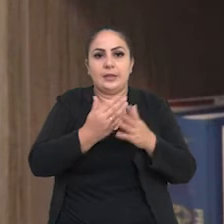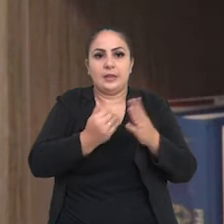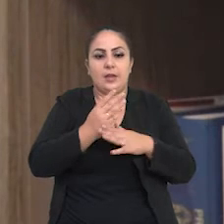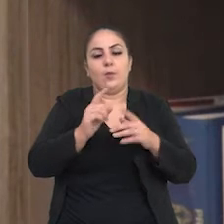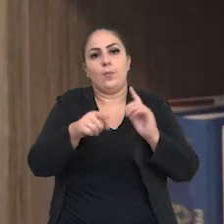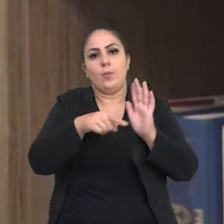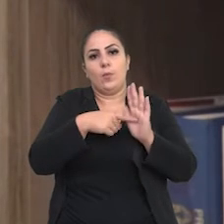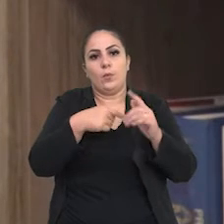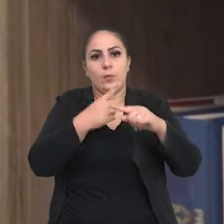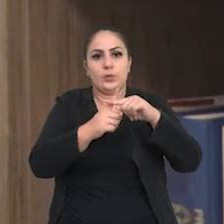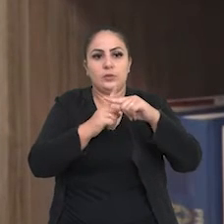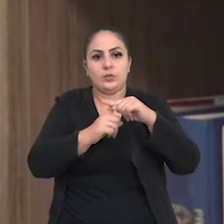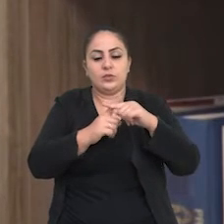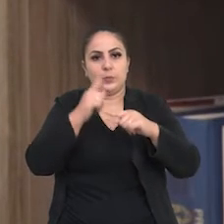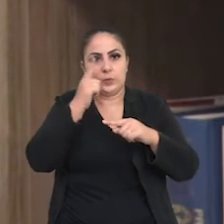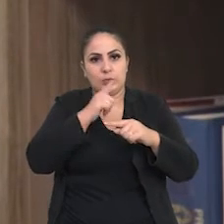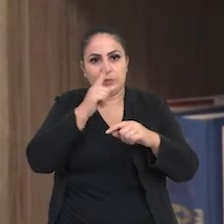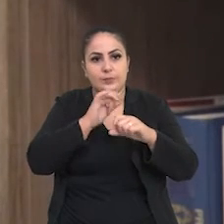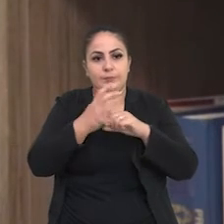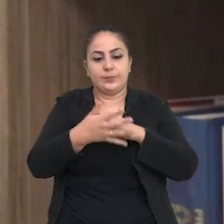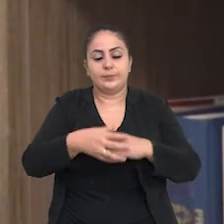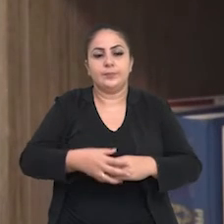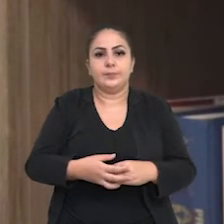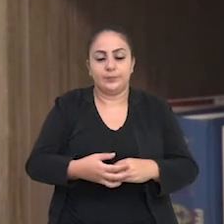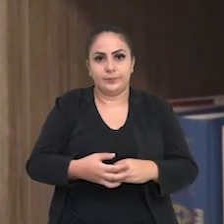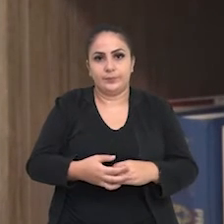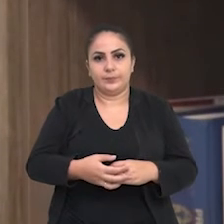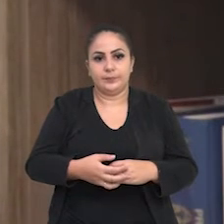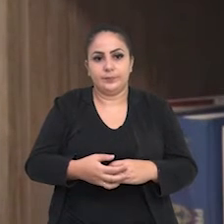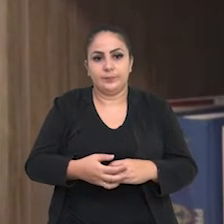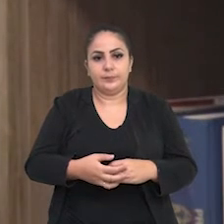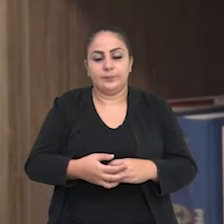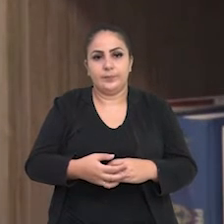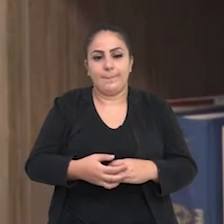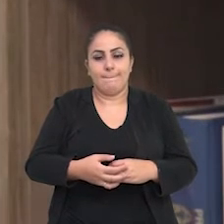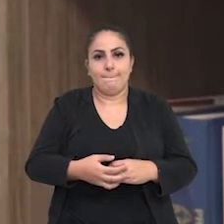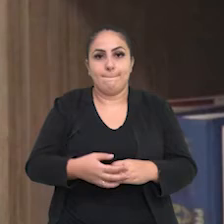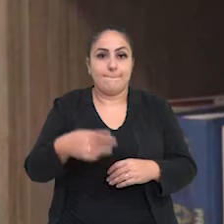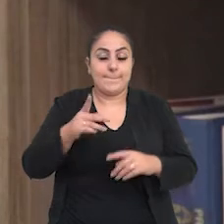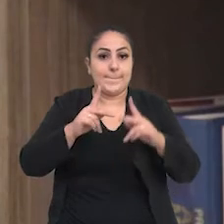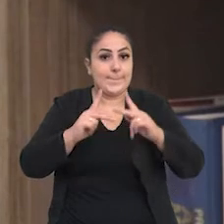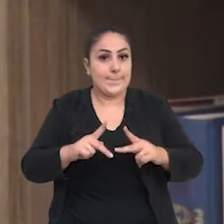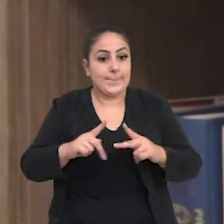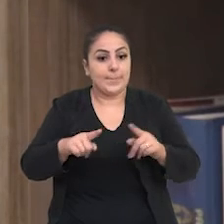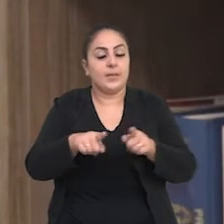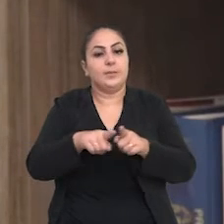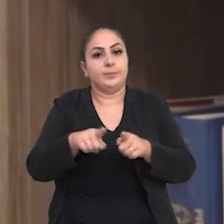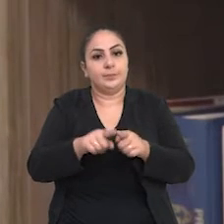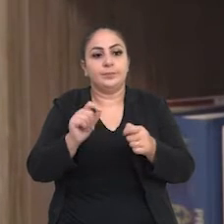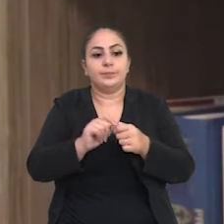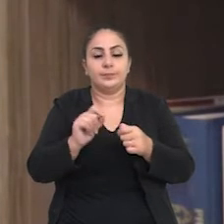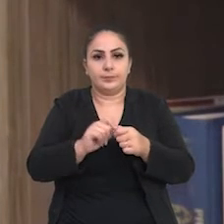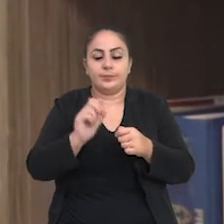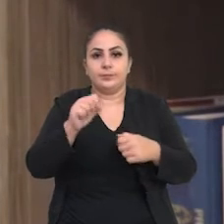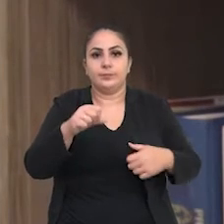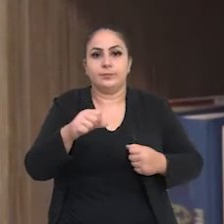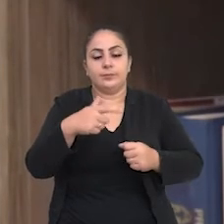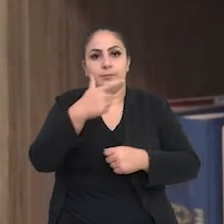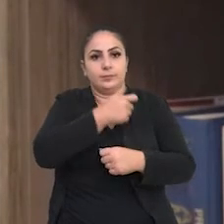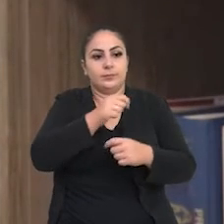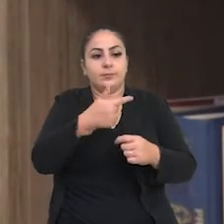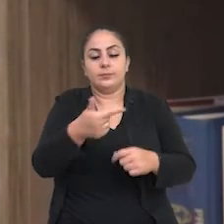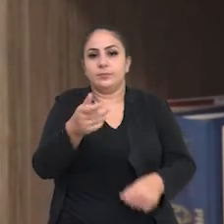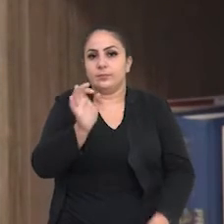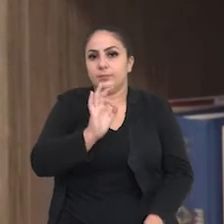tornaram positivas para a Covid-19. Essas pessoas, esses pacientes, devem fazer a